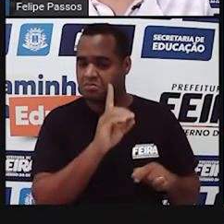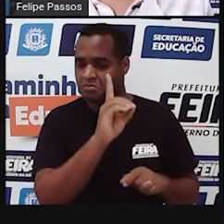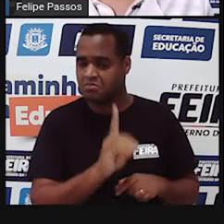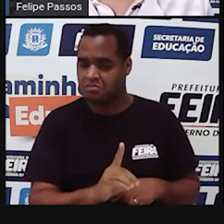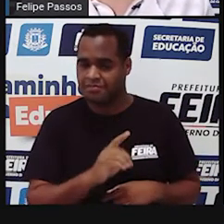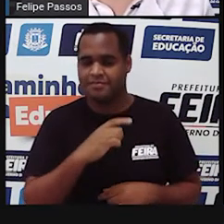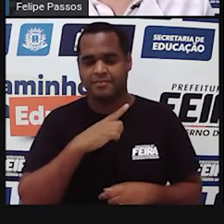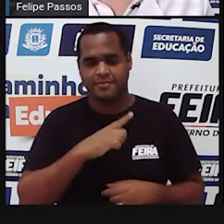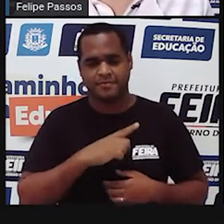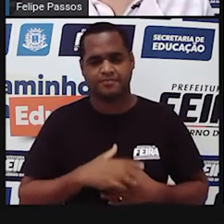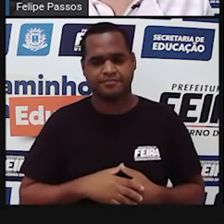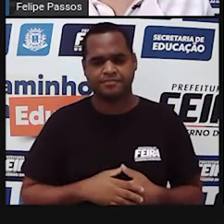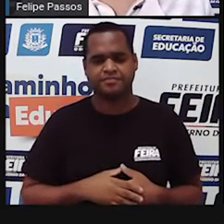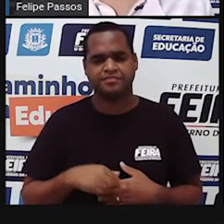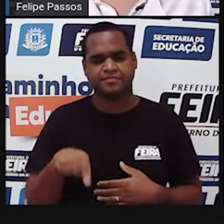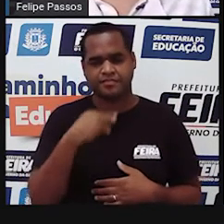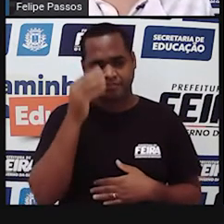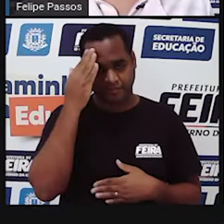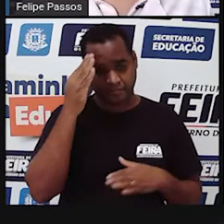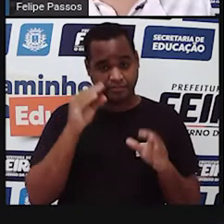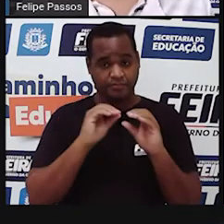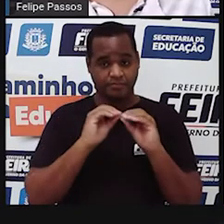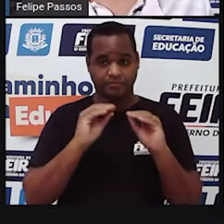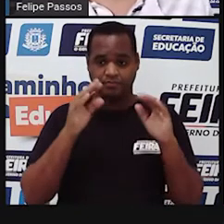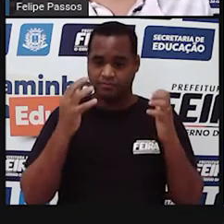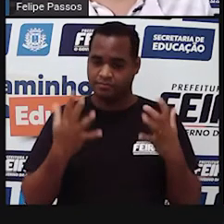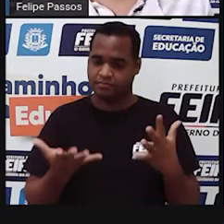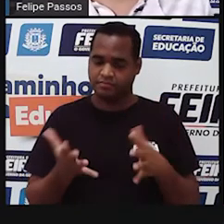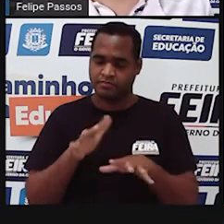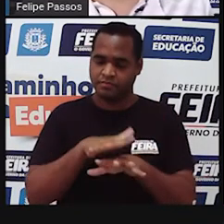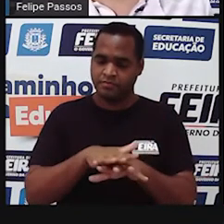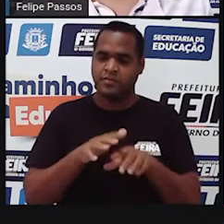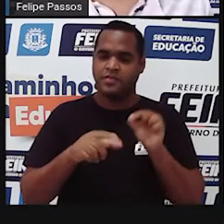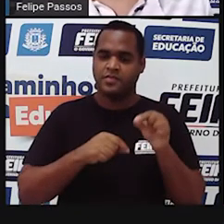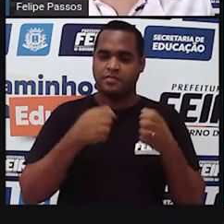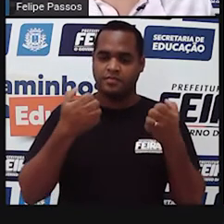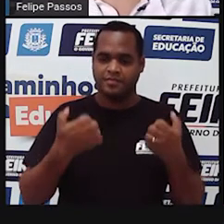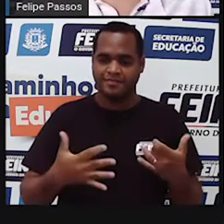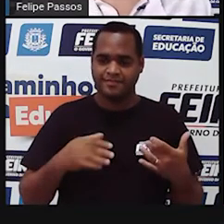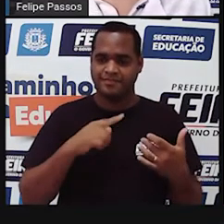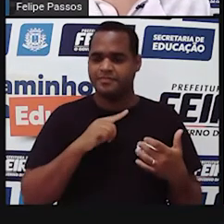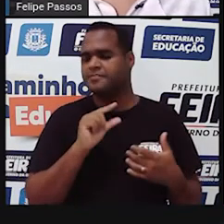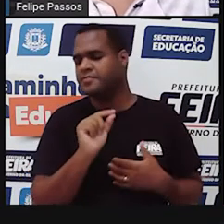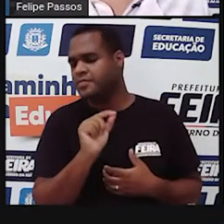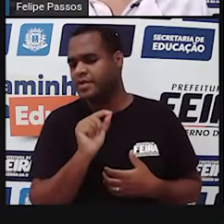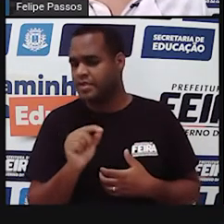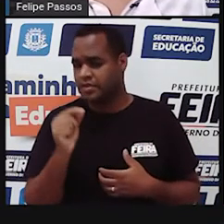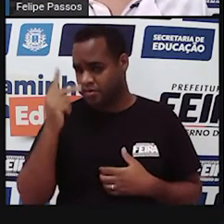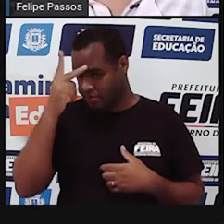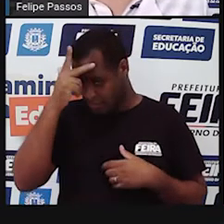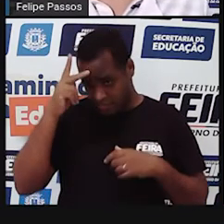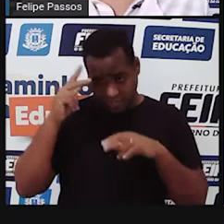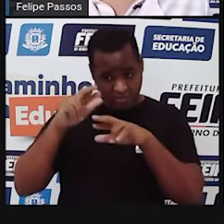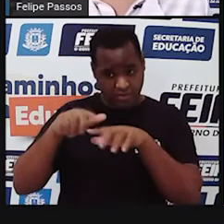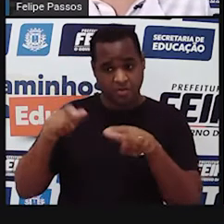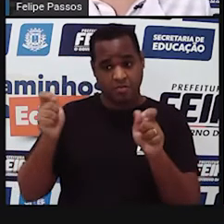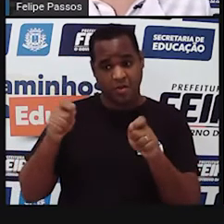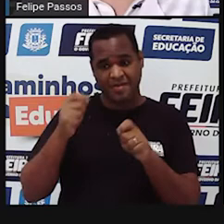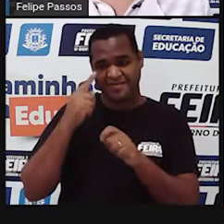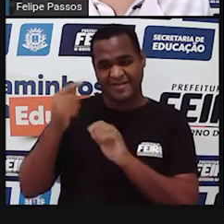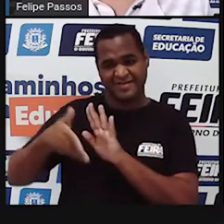vamos entender melhor o que é a inclusão, quais são os fatores que podem levar a uma pessoa ser excluída,